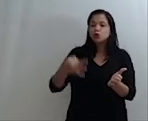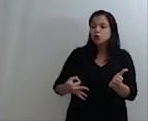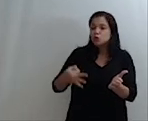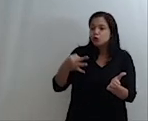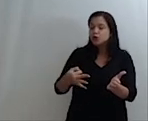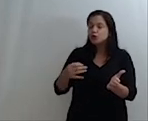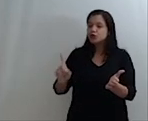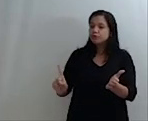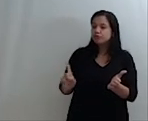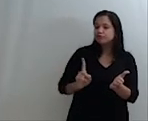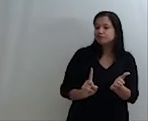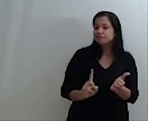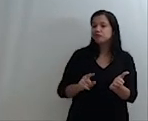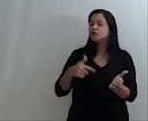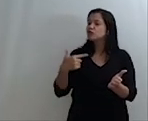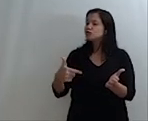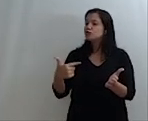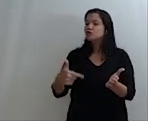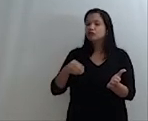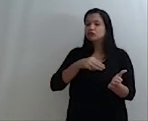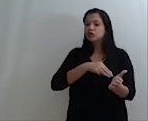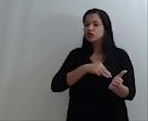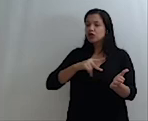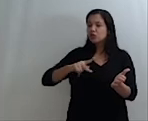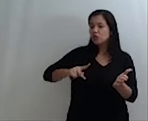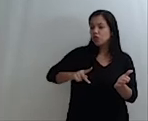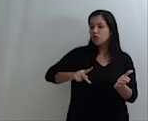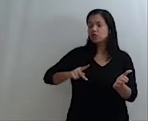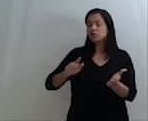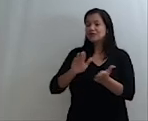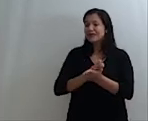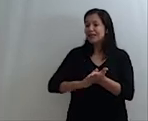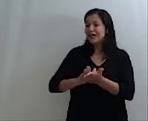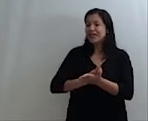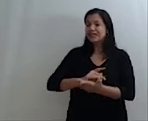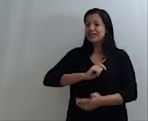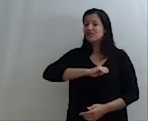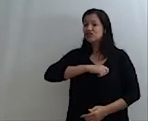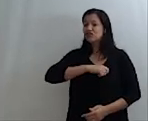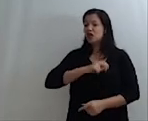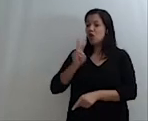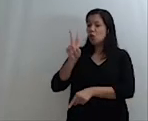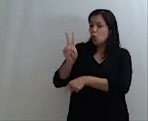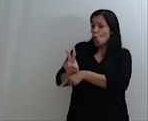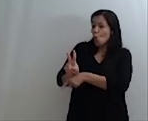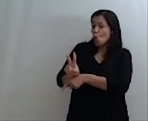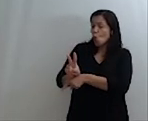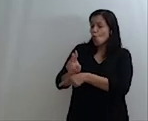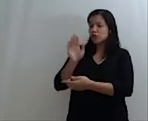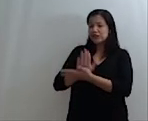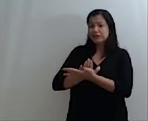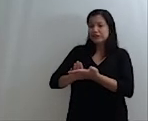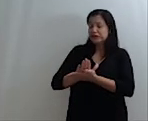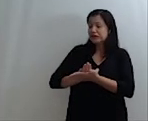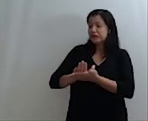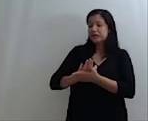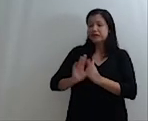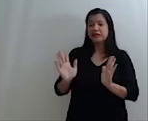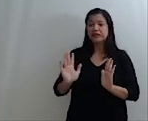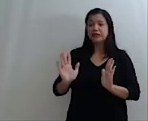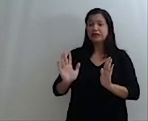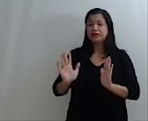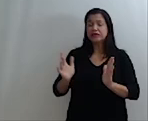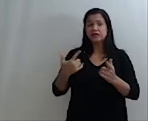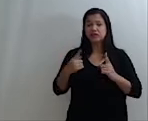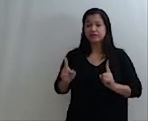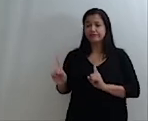do Ministério Público não tem ninguém para fiscalizar Esse ato então Eh Vejam o que se faz em juízo não